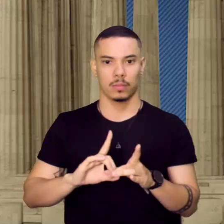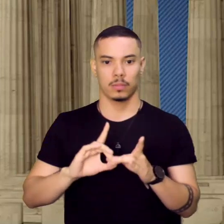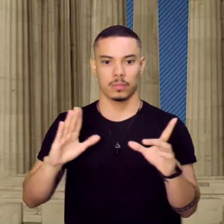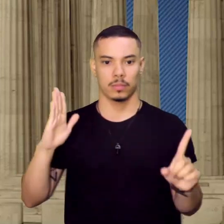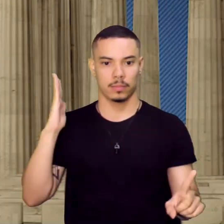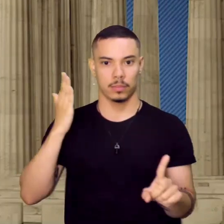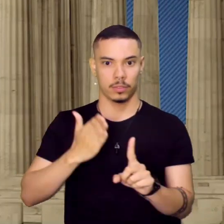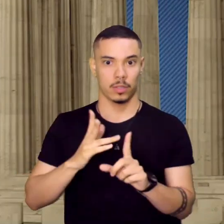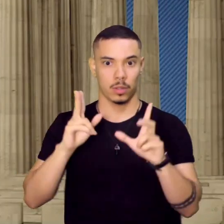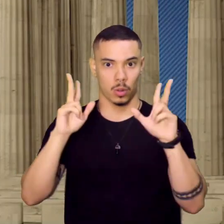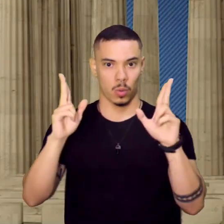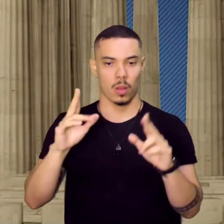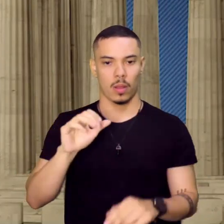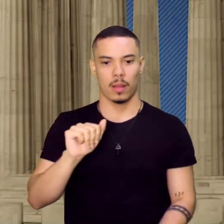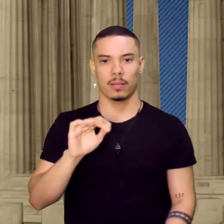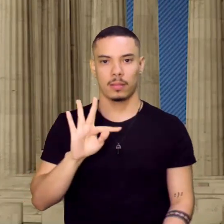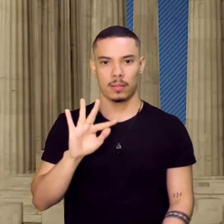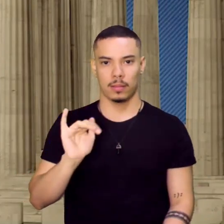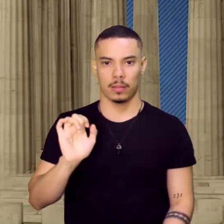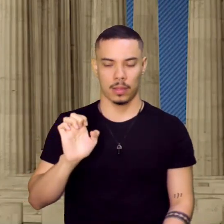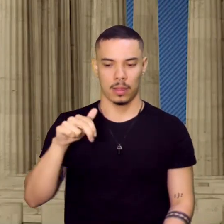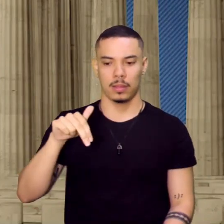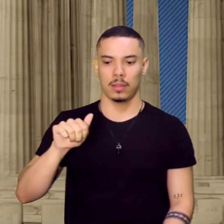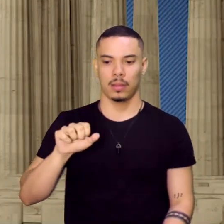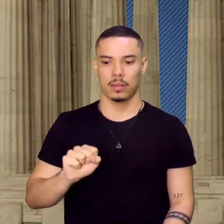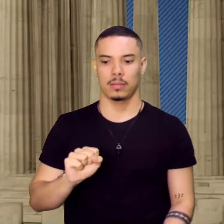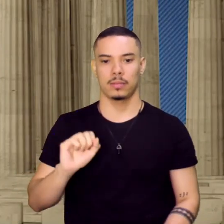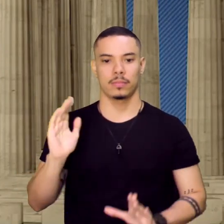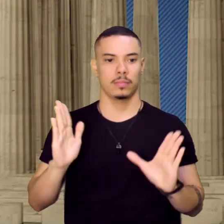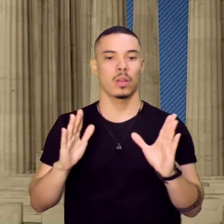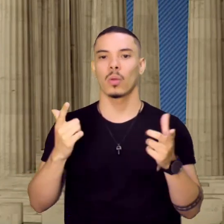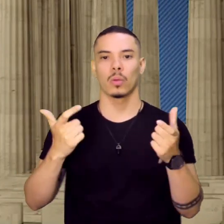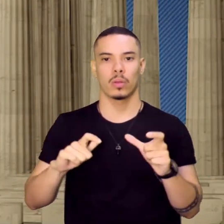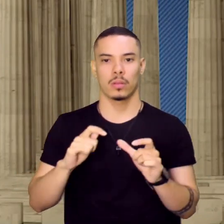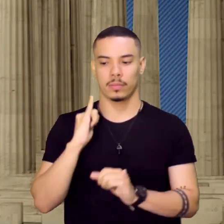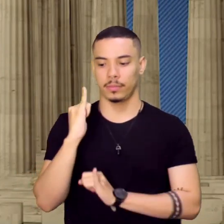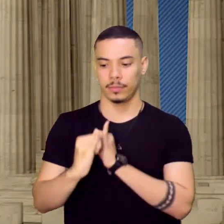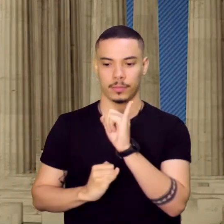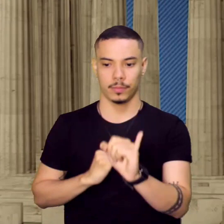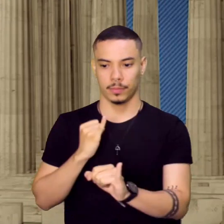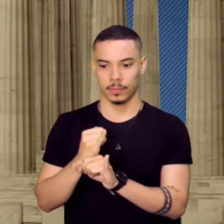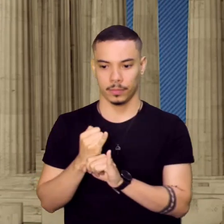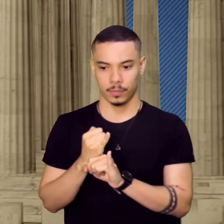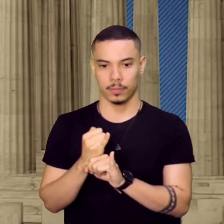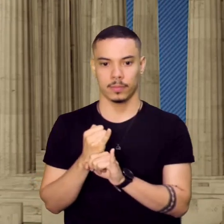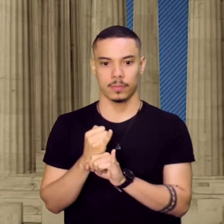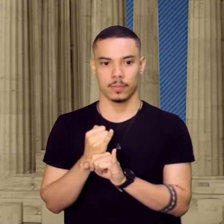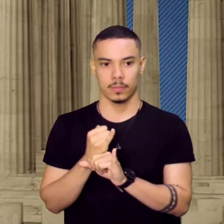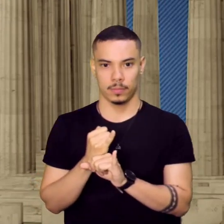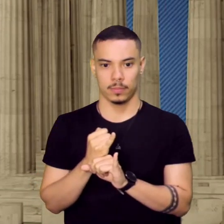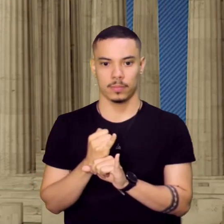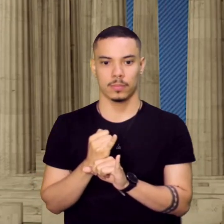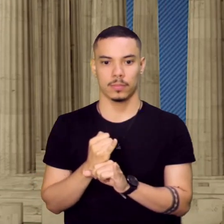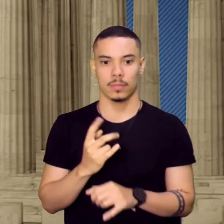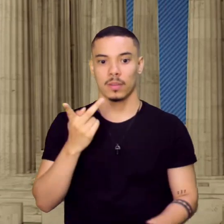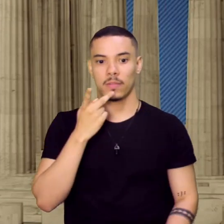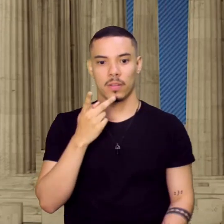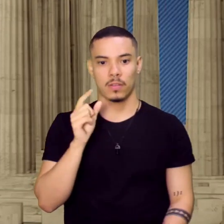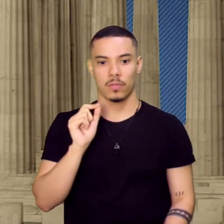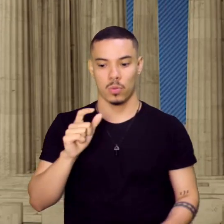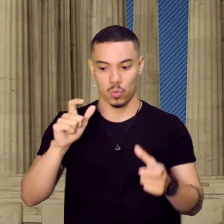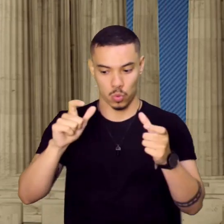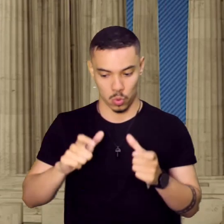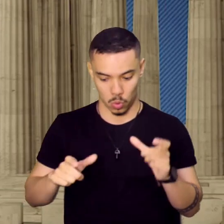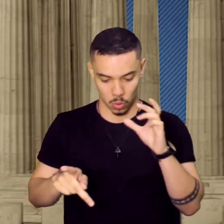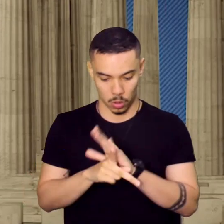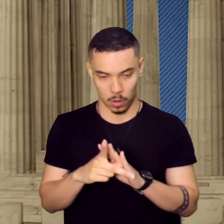como em Atenas na internet as pessoas ela direta no sentido que é